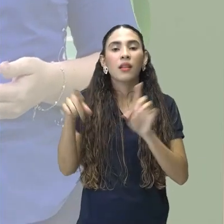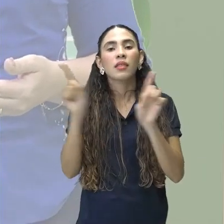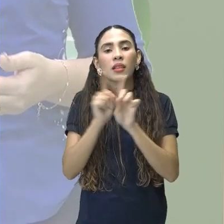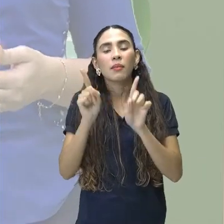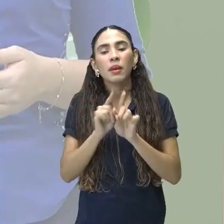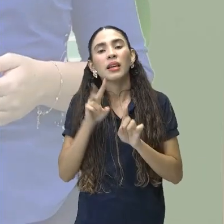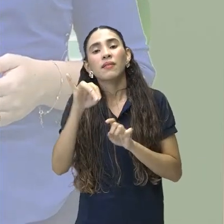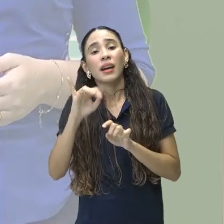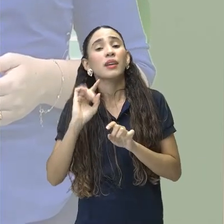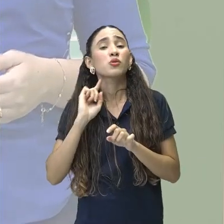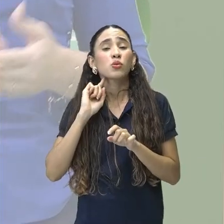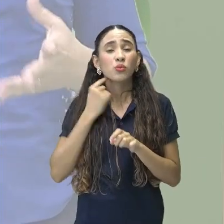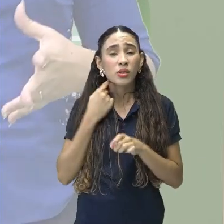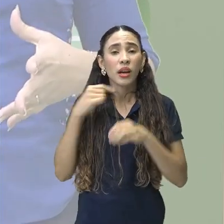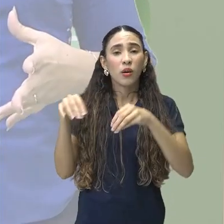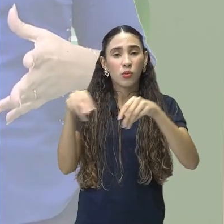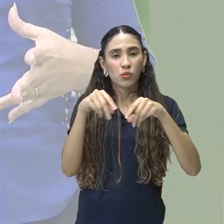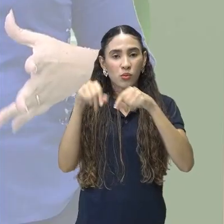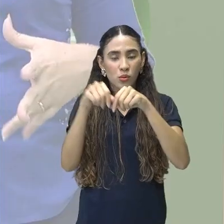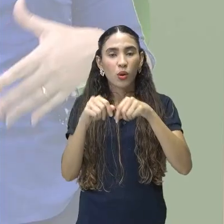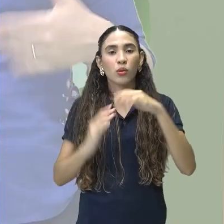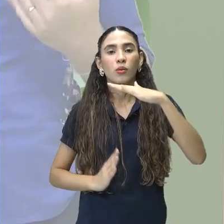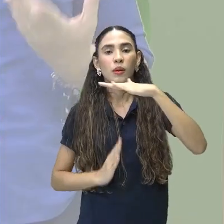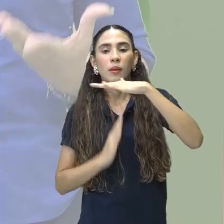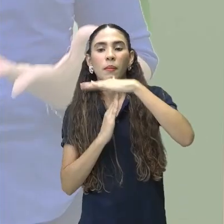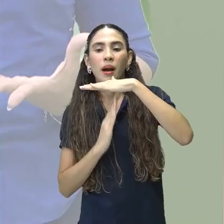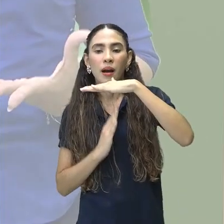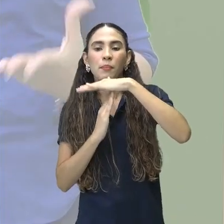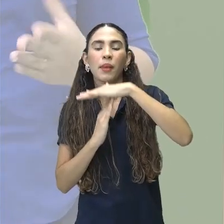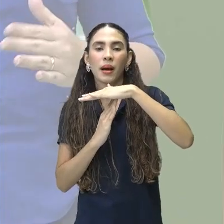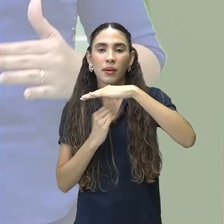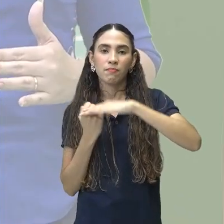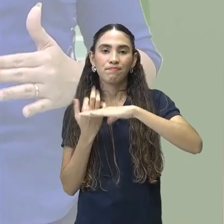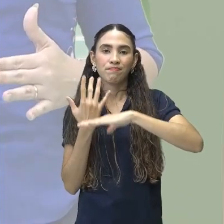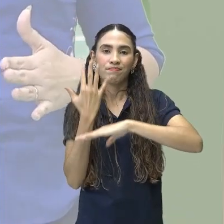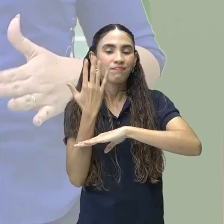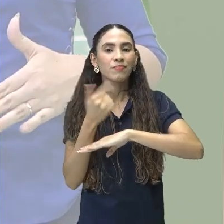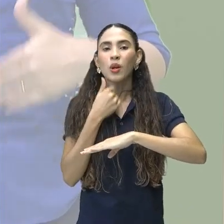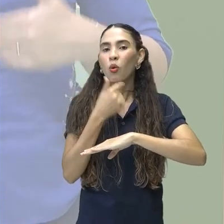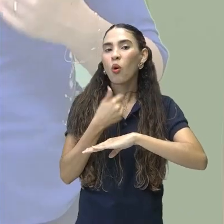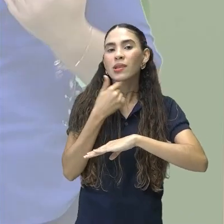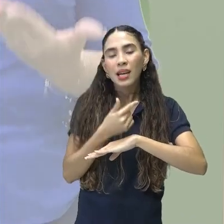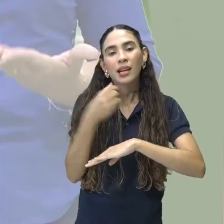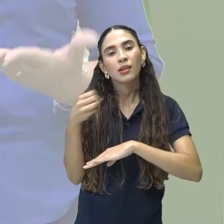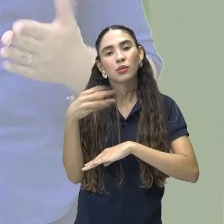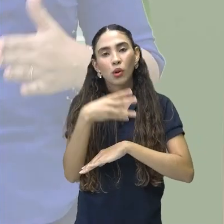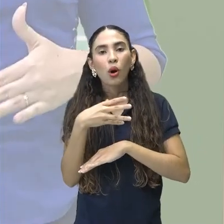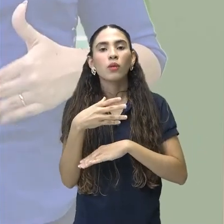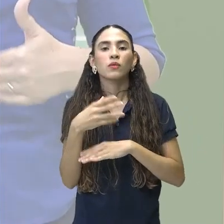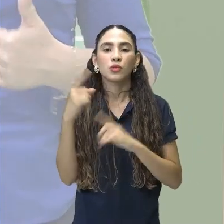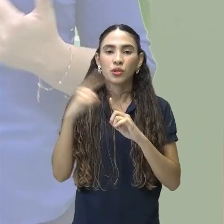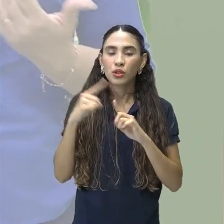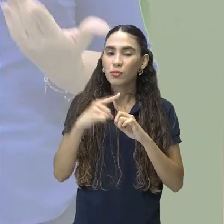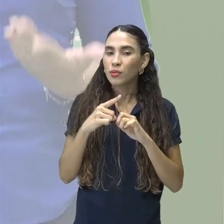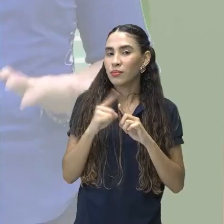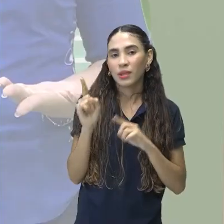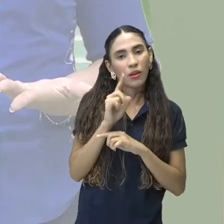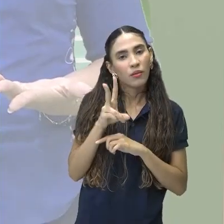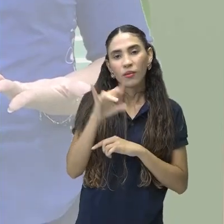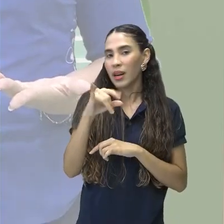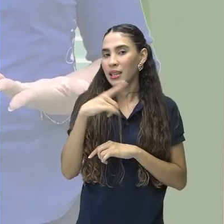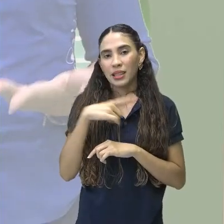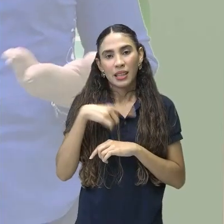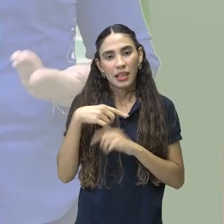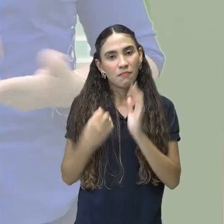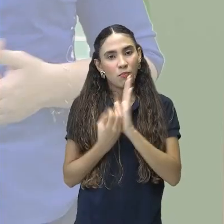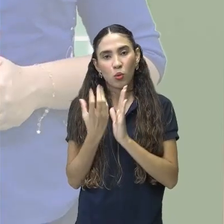também vai contaminar o solo e vai impedir que ele seja fértil. Ou seja, numa nova leva, né, a gente não vai ter mais a